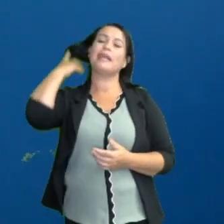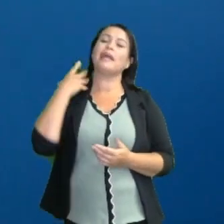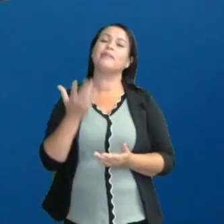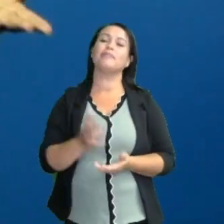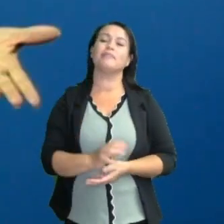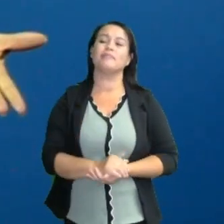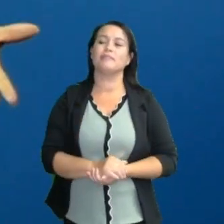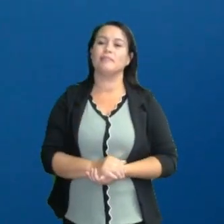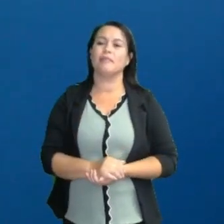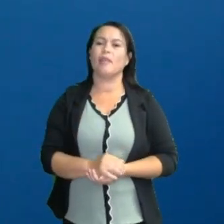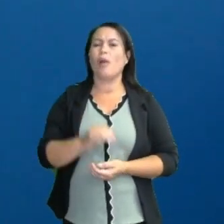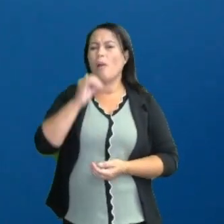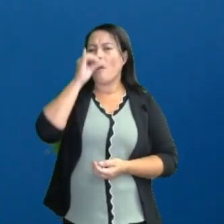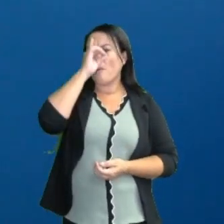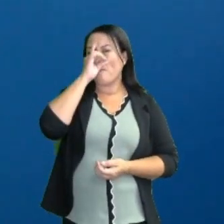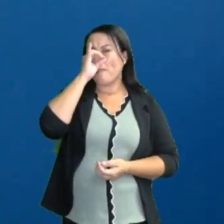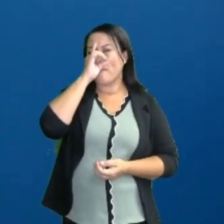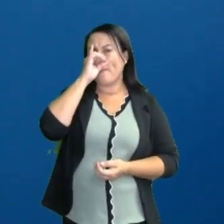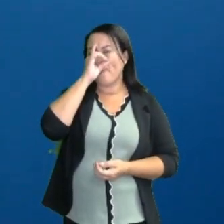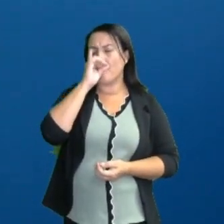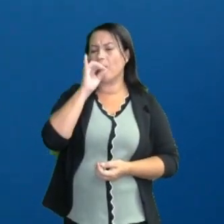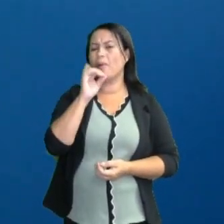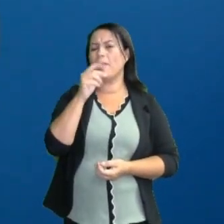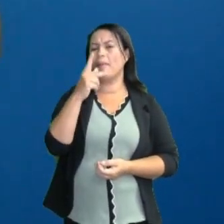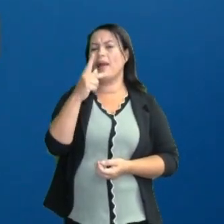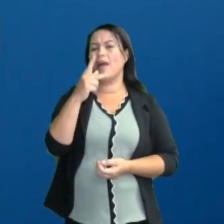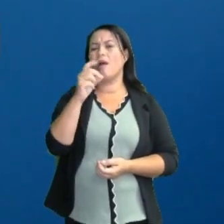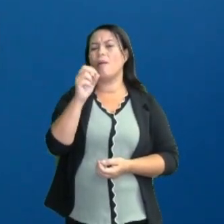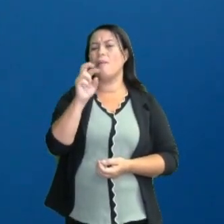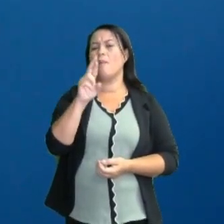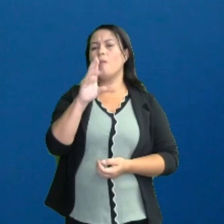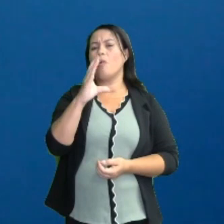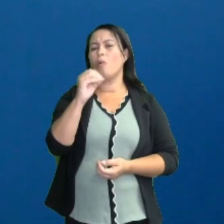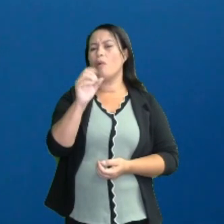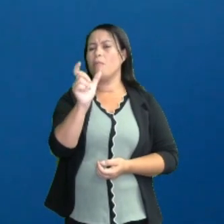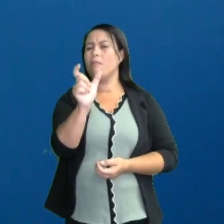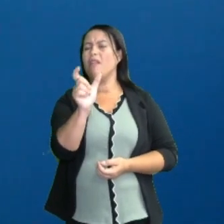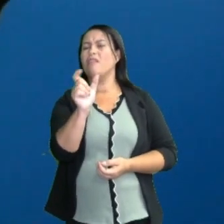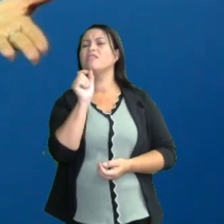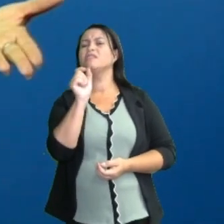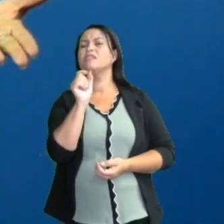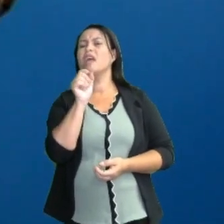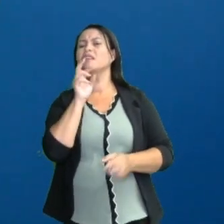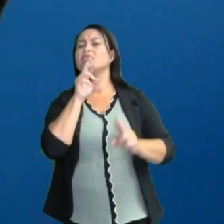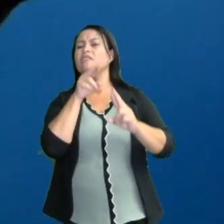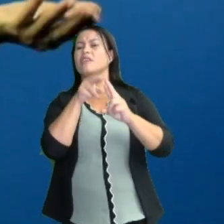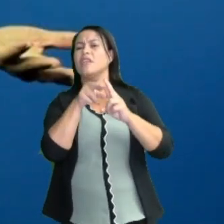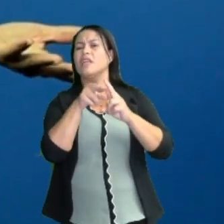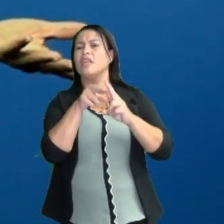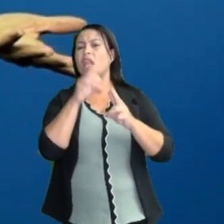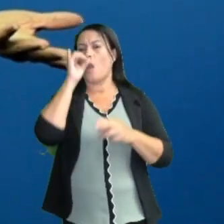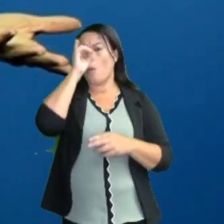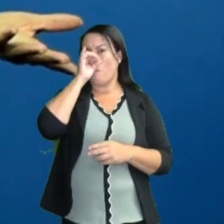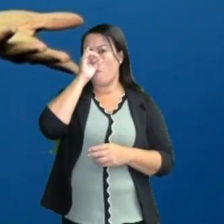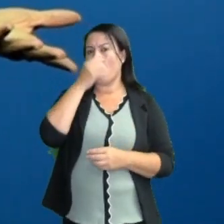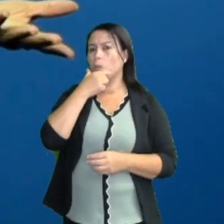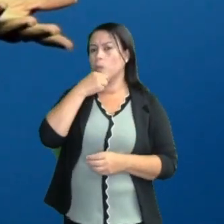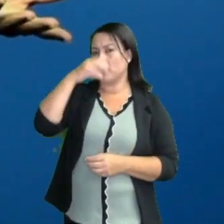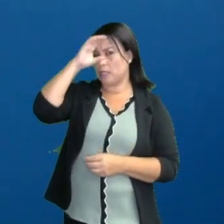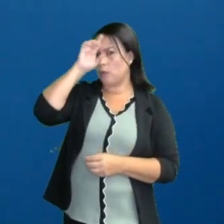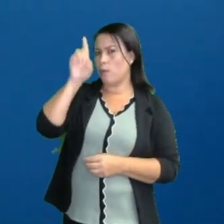aí? O porco tá se, essa palavra porco está se referindo a quem? Ao porco que o tio era um